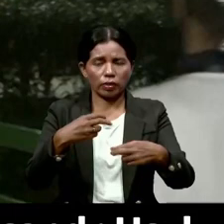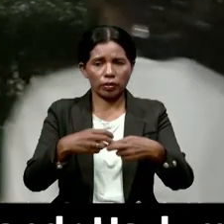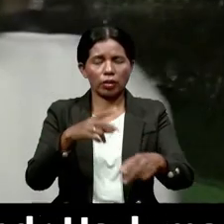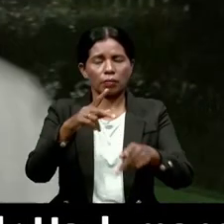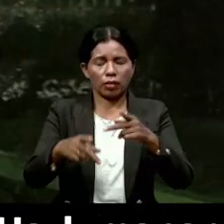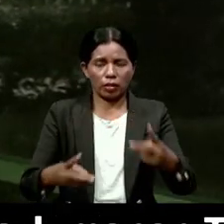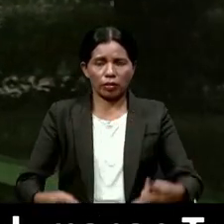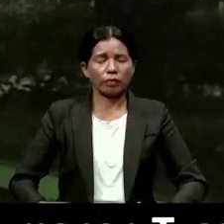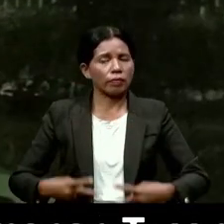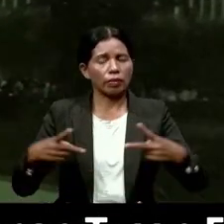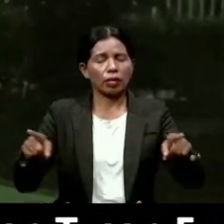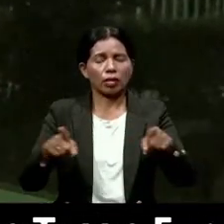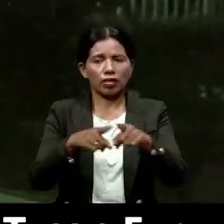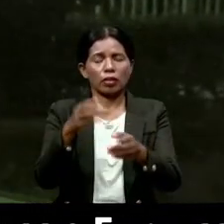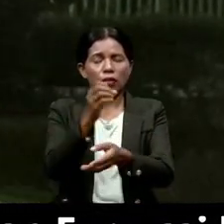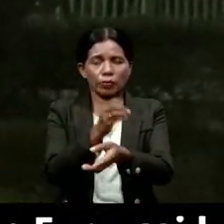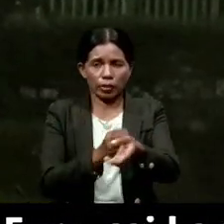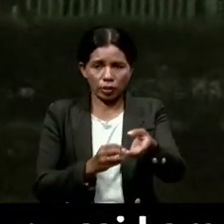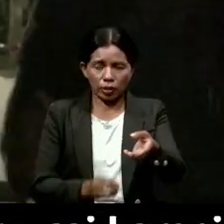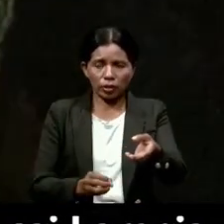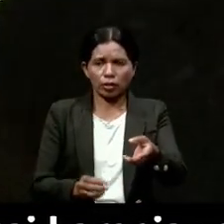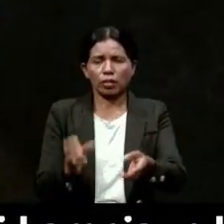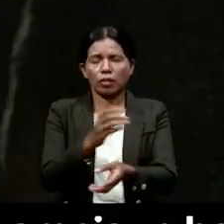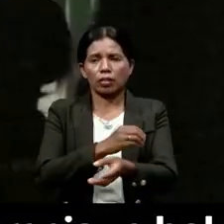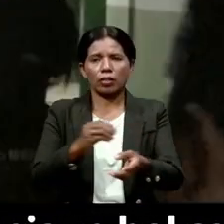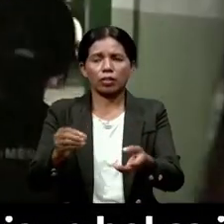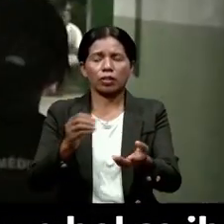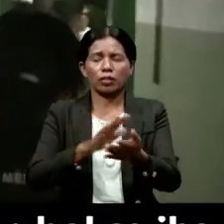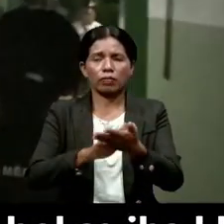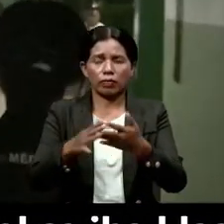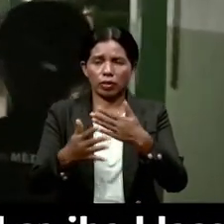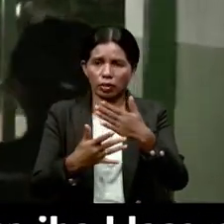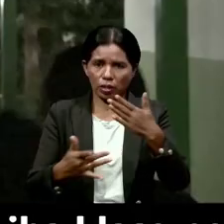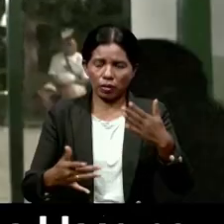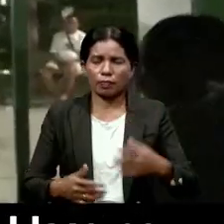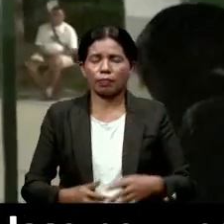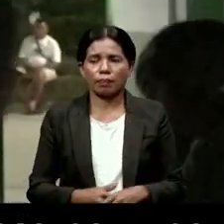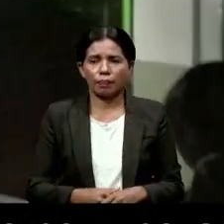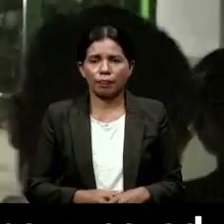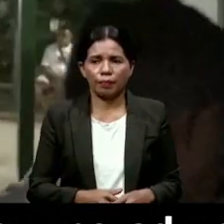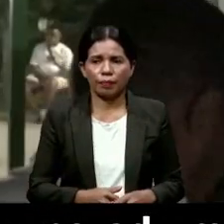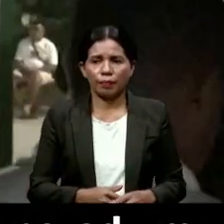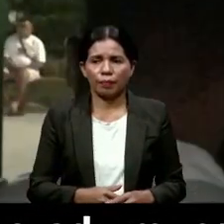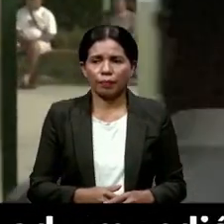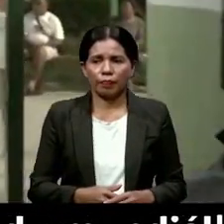vida. Hanesang operação ICU no sala faceran. Azinha Lola, Dilma Suzeti, Ziemen.